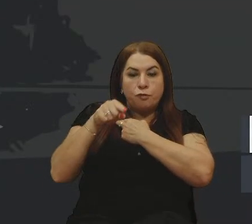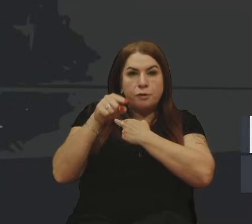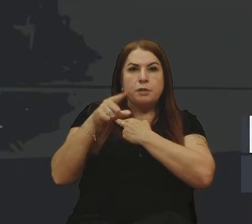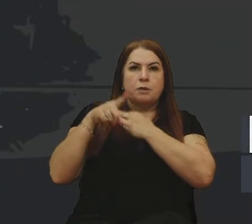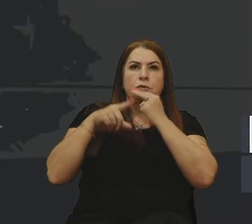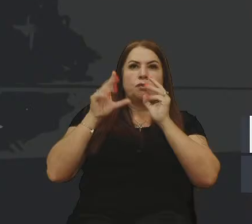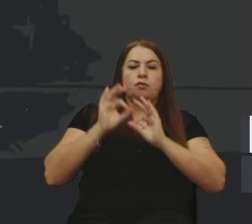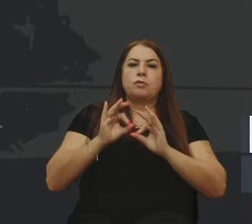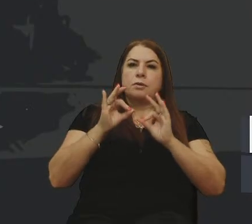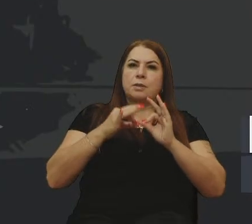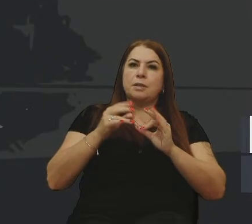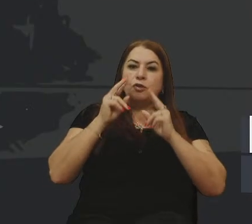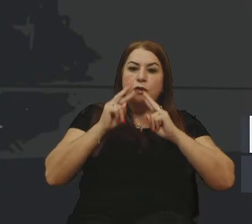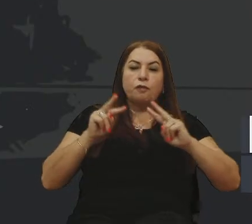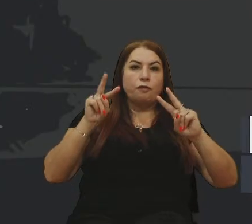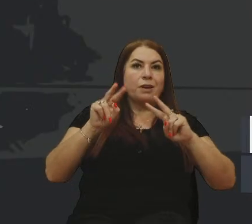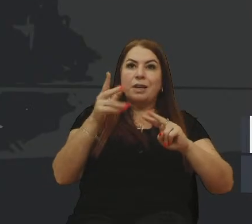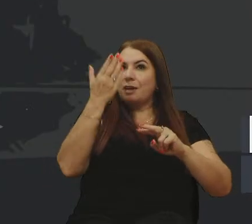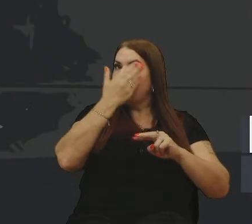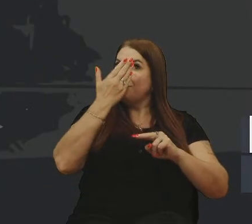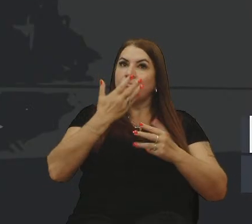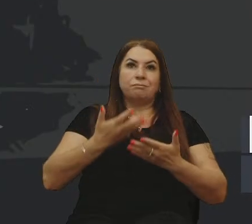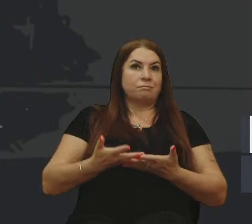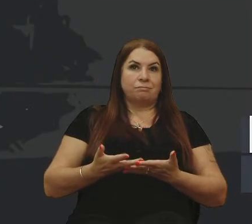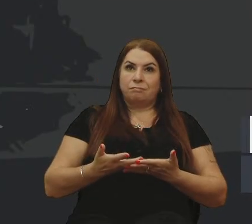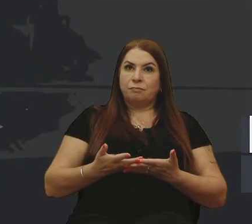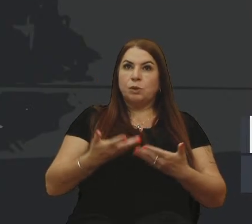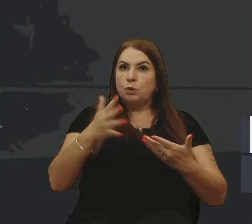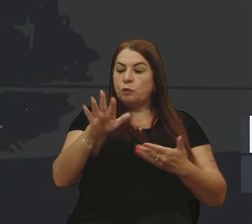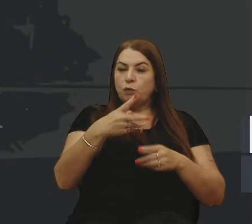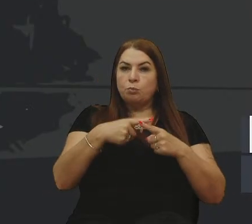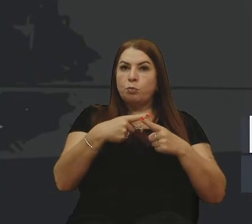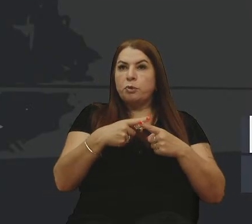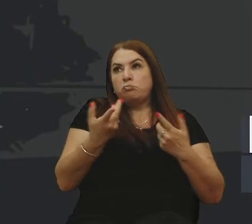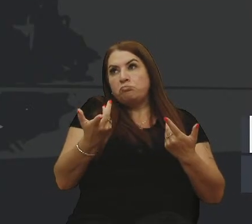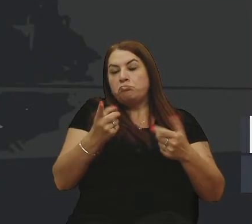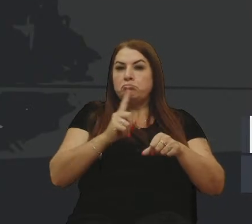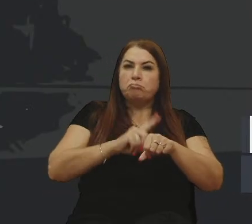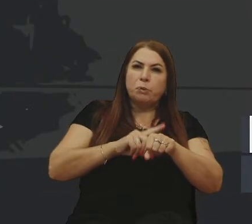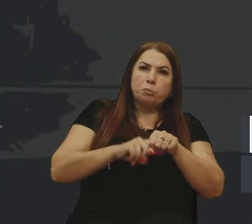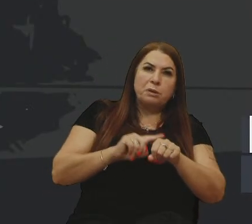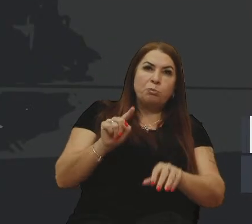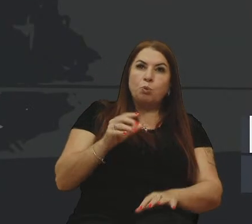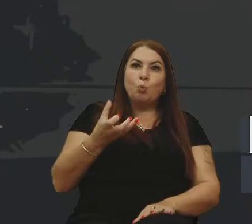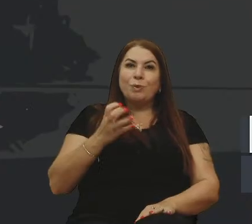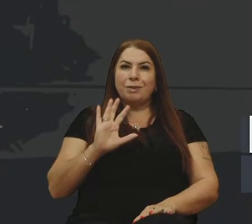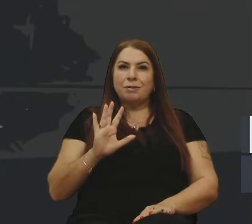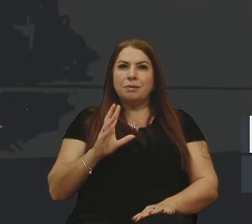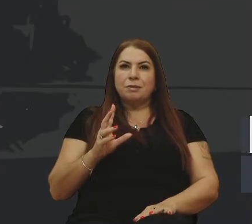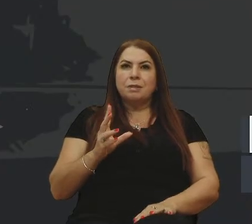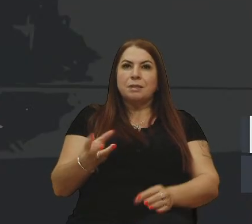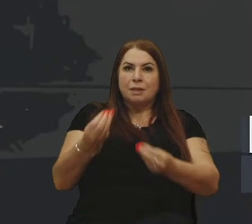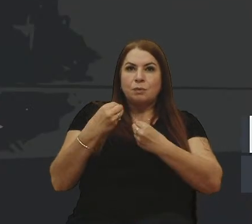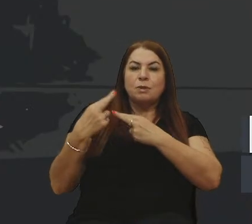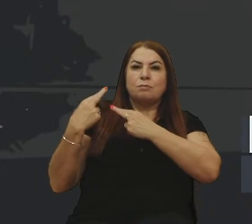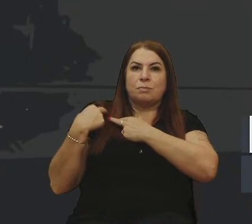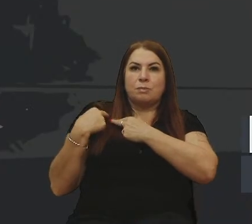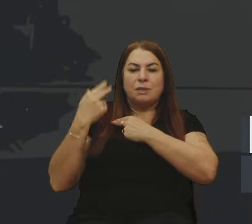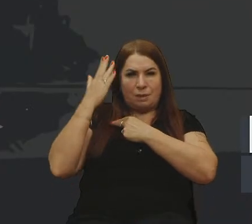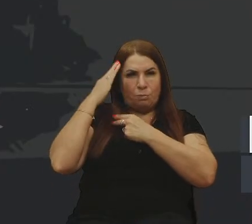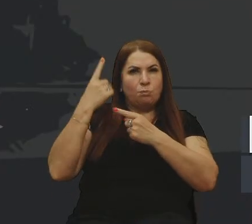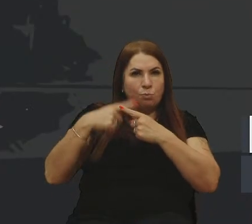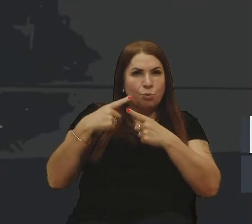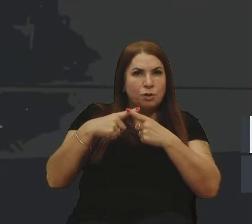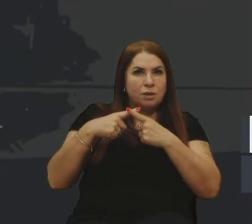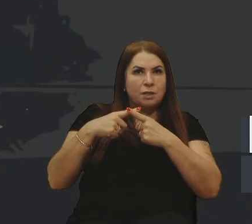plenas condições de enxergar e não enxergou. Talvez porque não deu tempo, talvez porque não quis. Então traga para você. Sabe por quê, gente? Porque uma coisa a